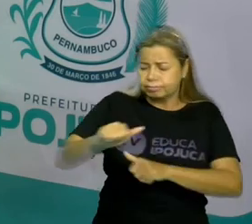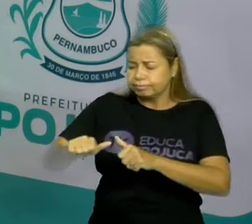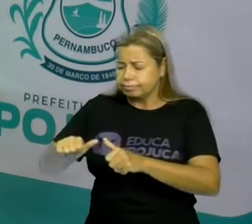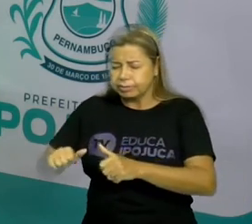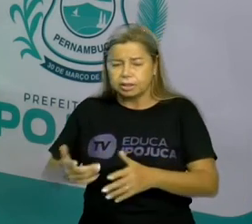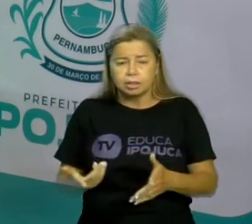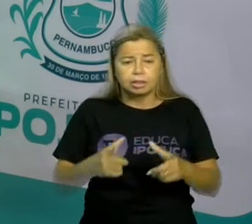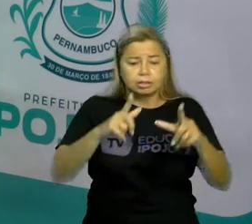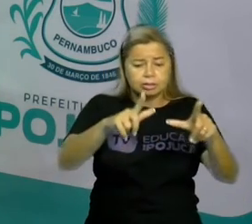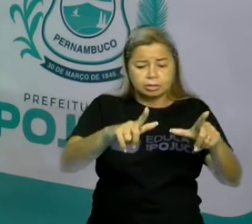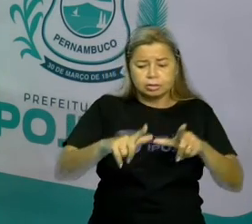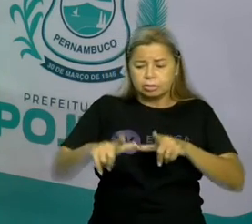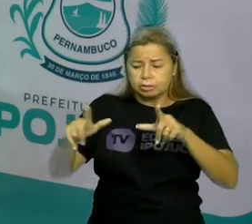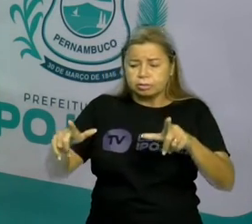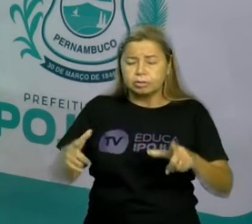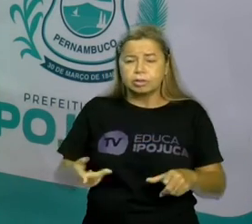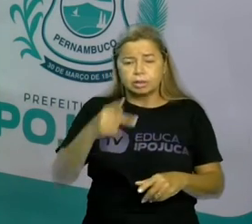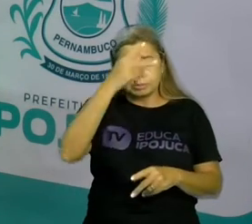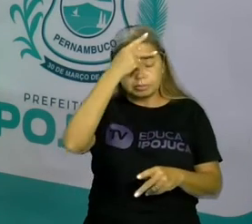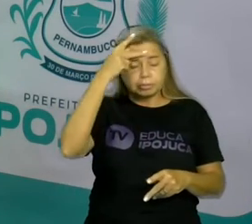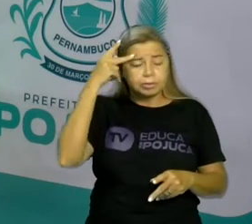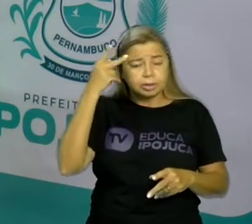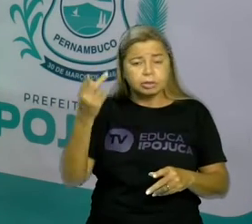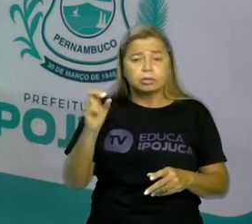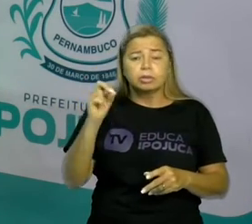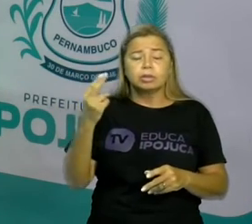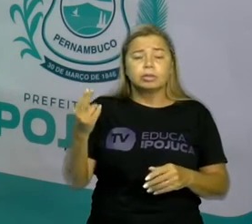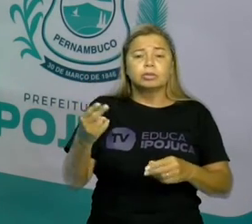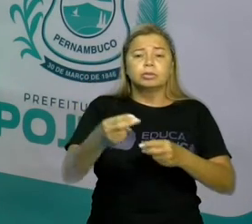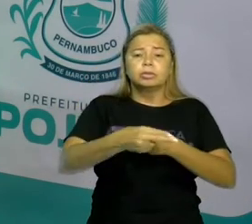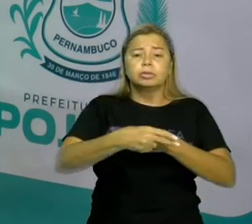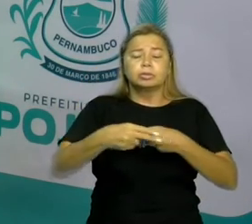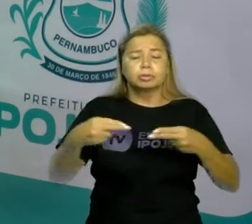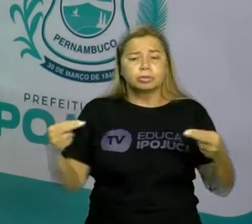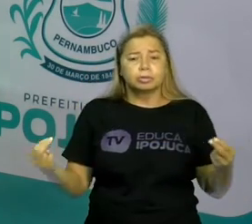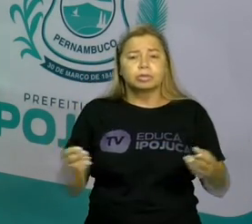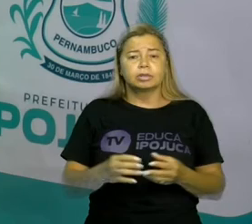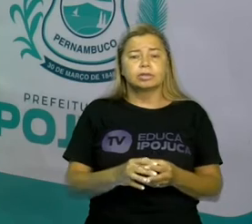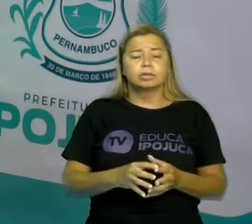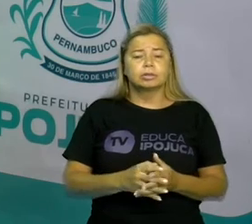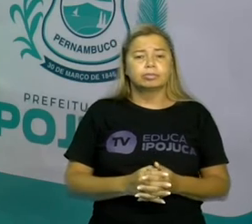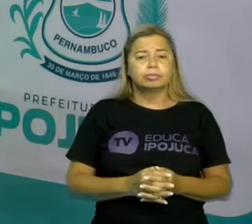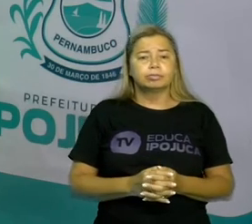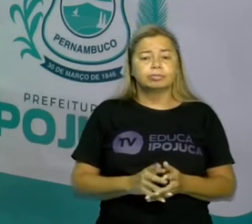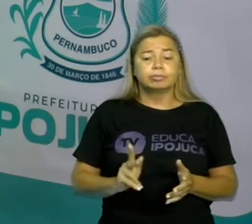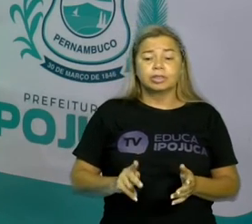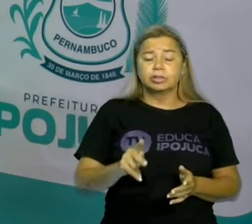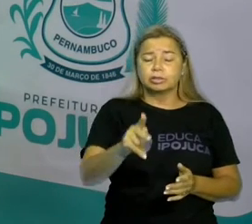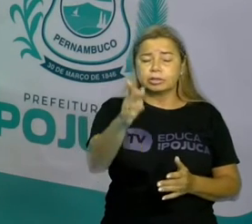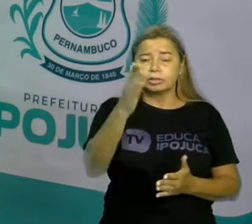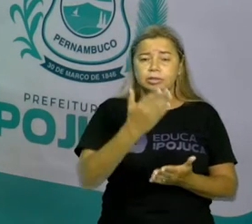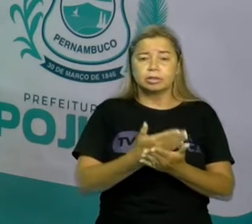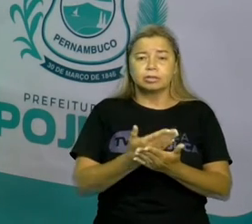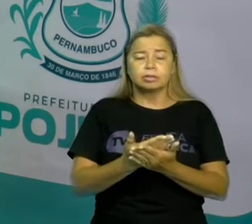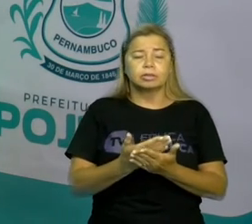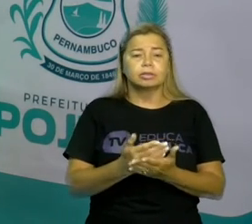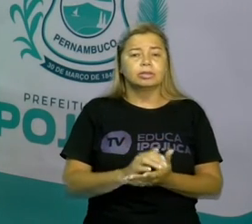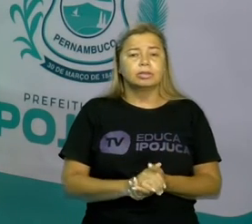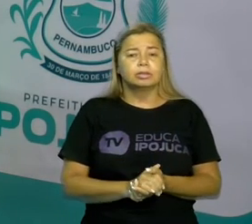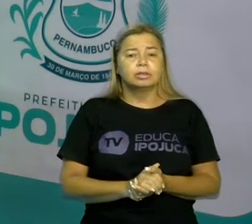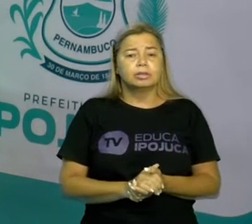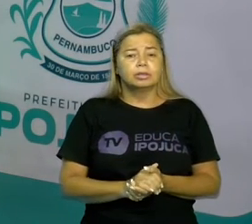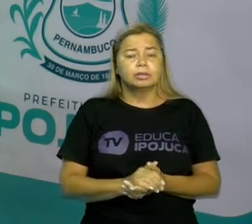objeto no e pa Bom vamos lá continuando no carro